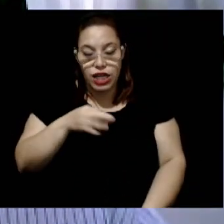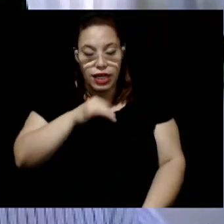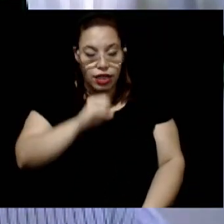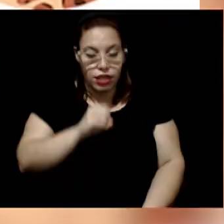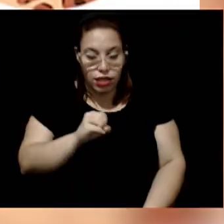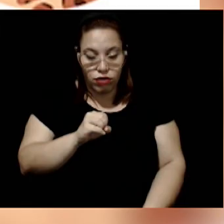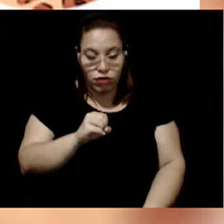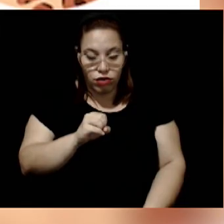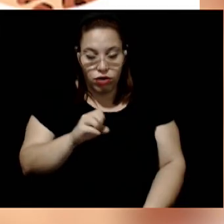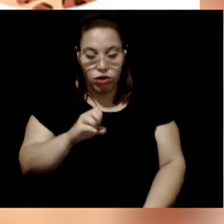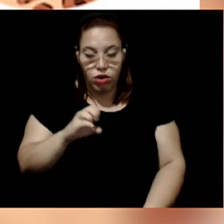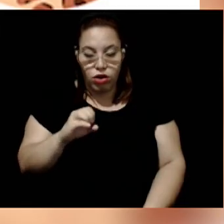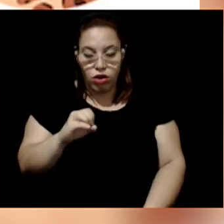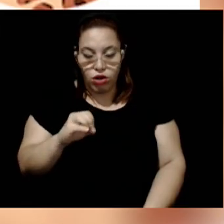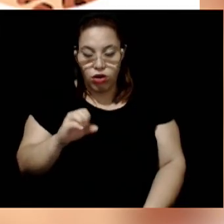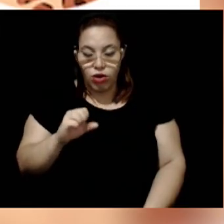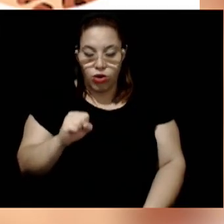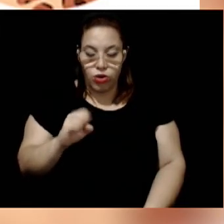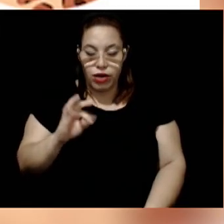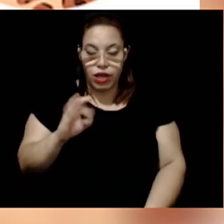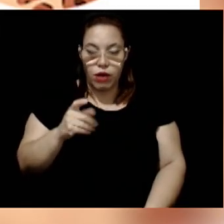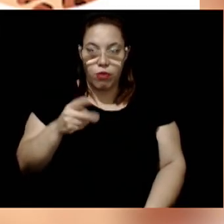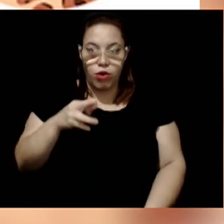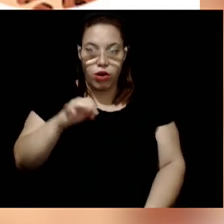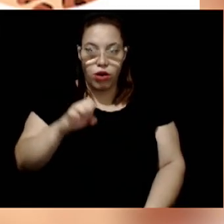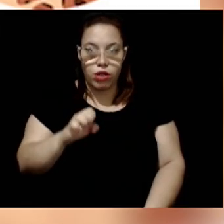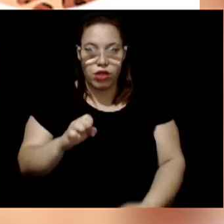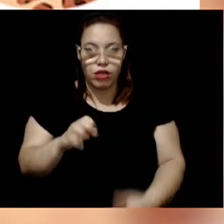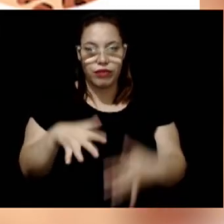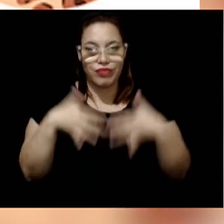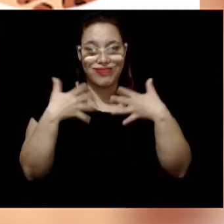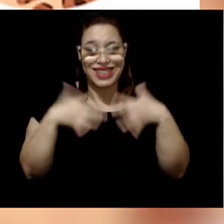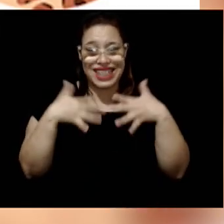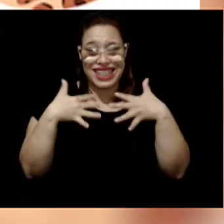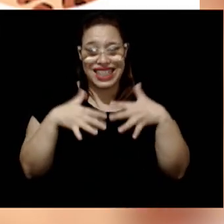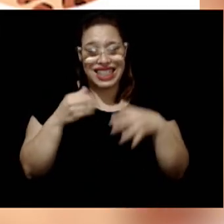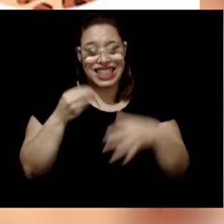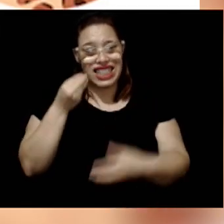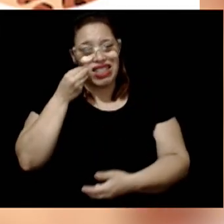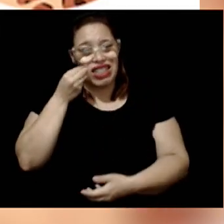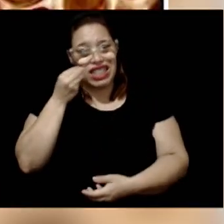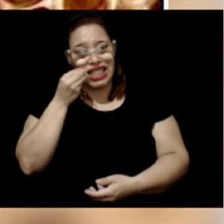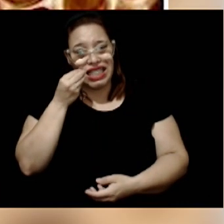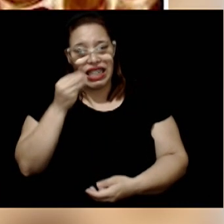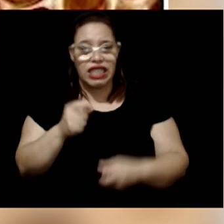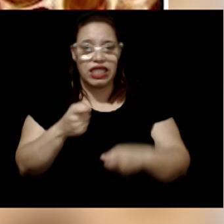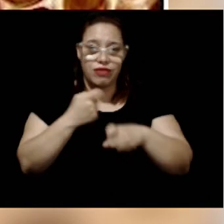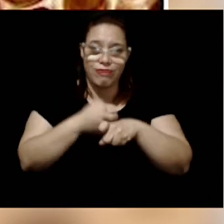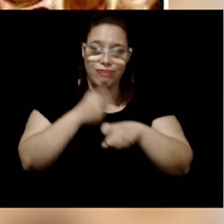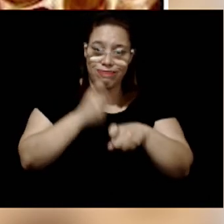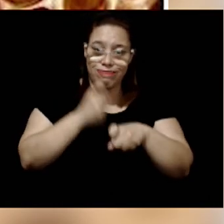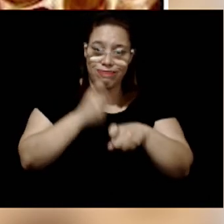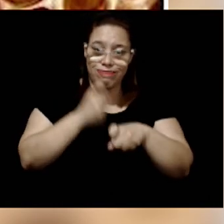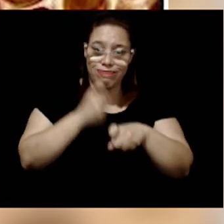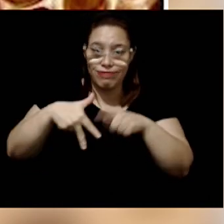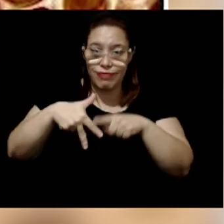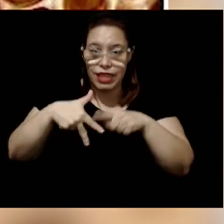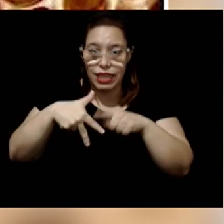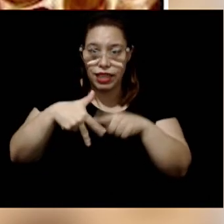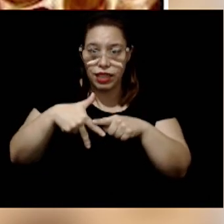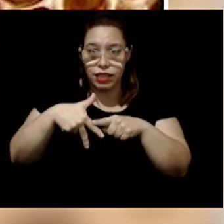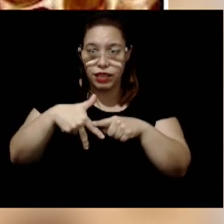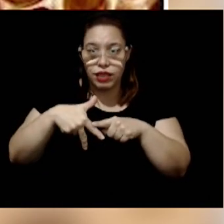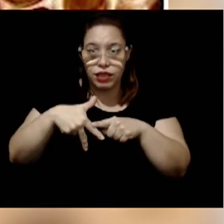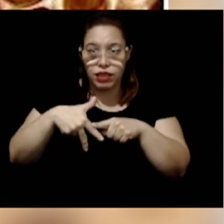é a fragilidade do osso, levando o paciente ou a paciente, aí sim a